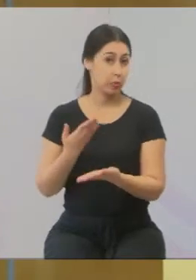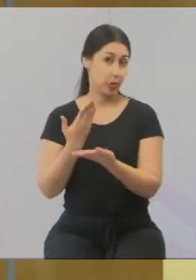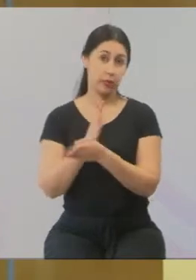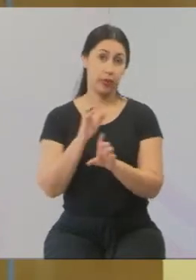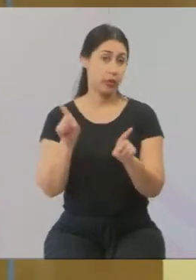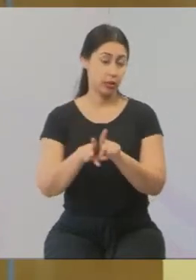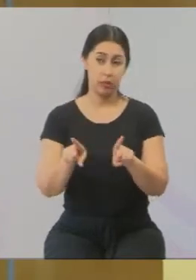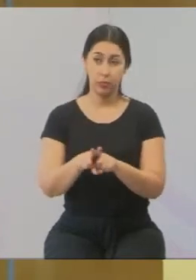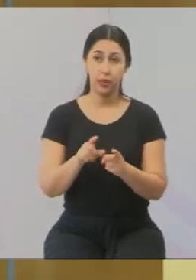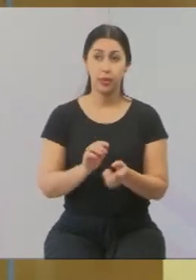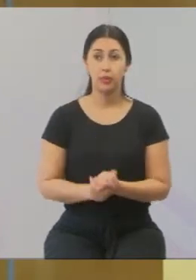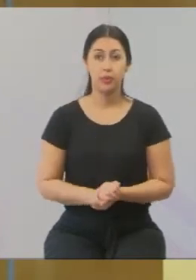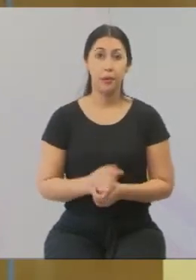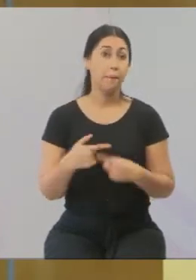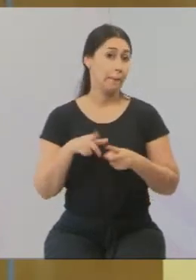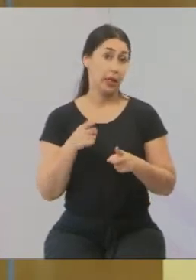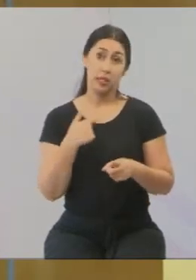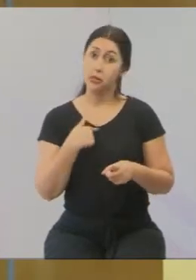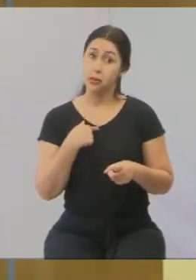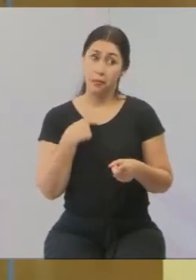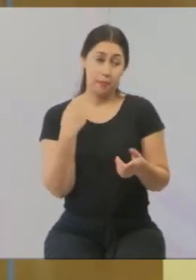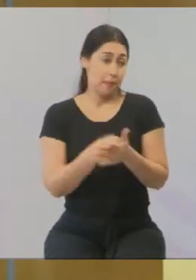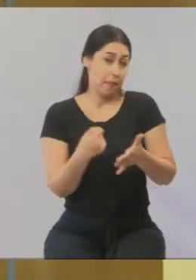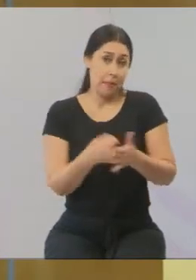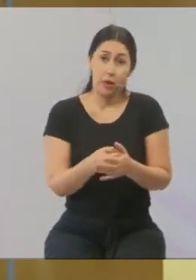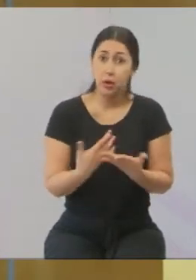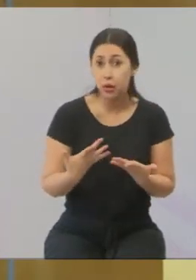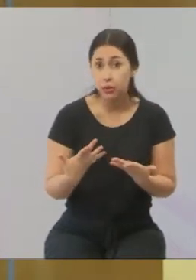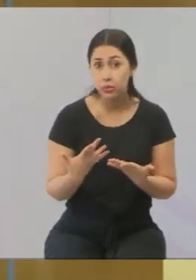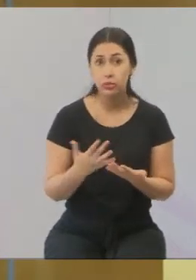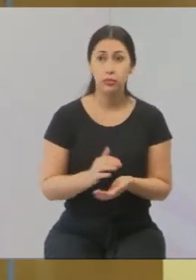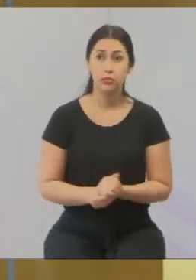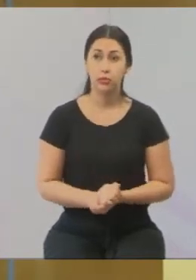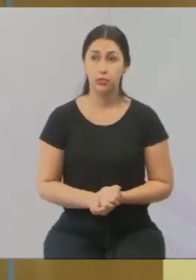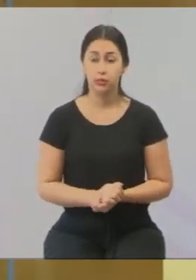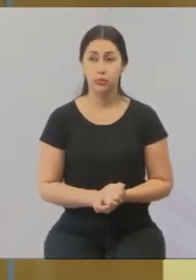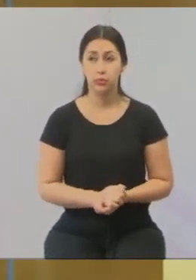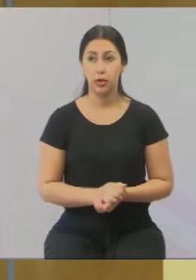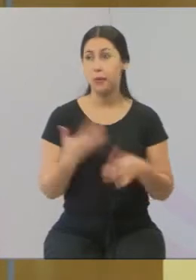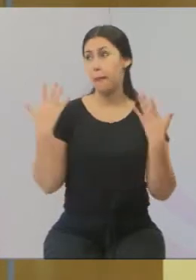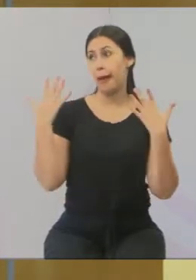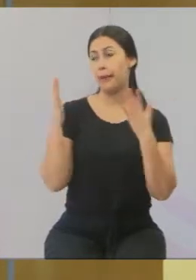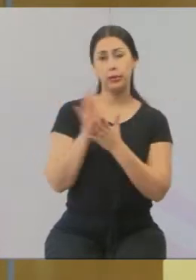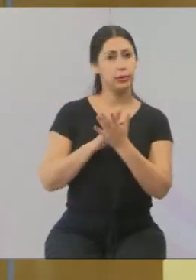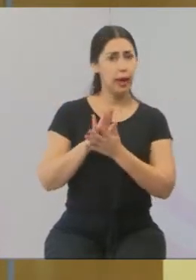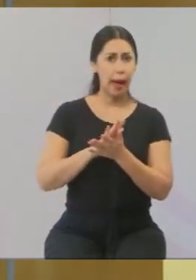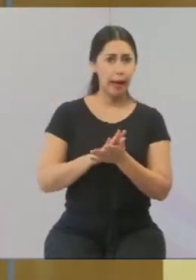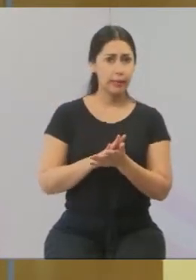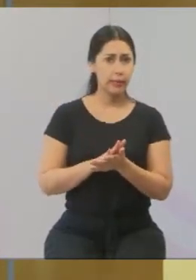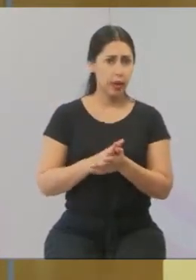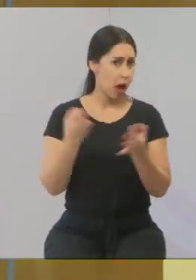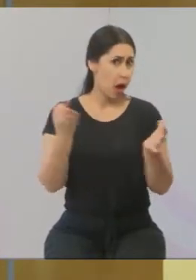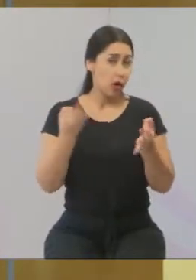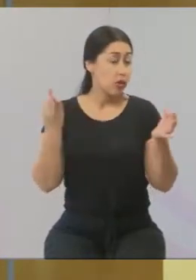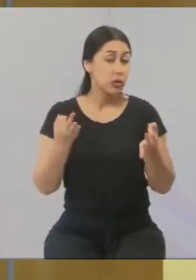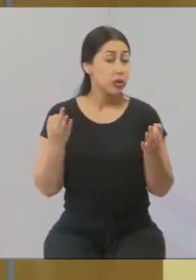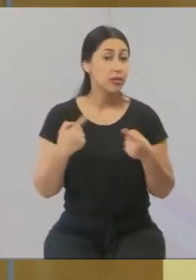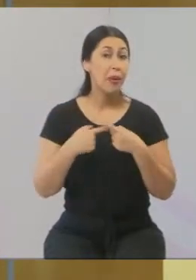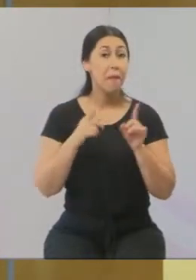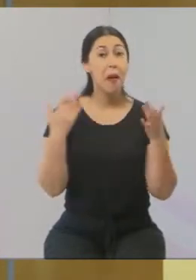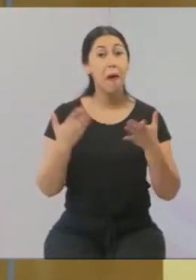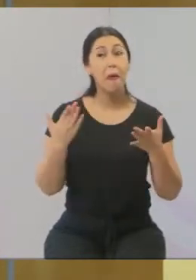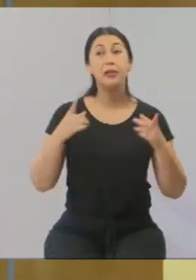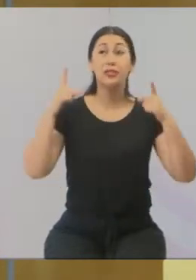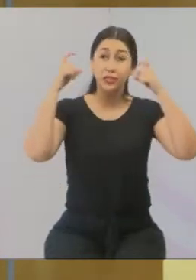que não é mais que a minha obrigação, eu estou aqui para isso. Não tem que bater palma, é que as coisas hoje andam tão difíceis,